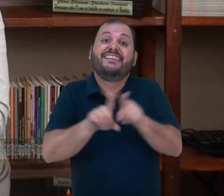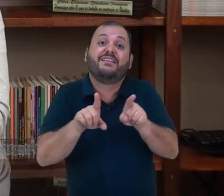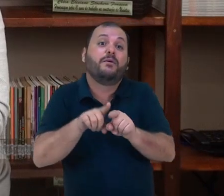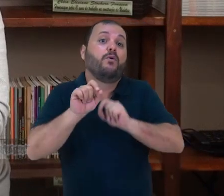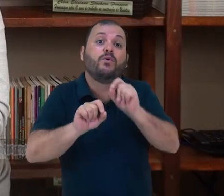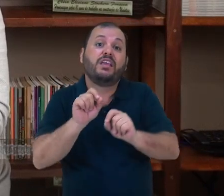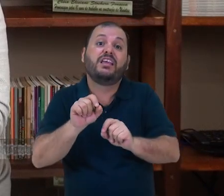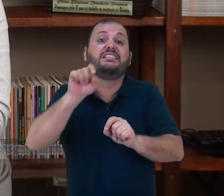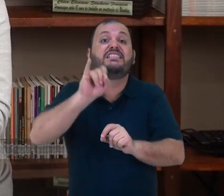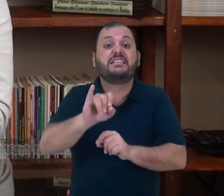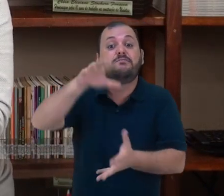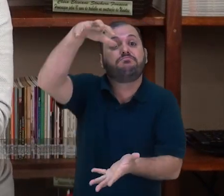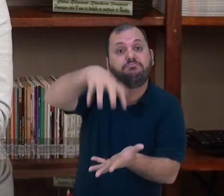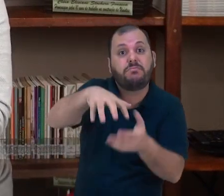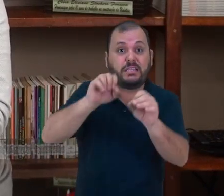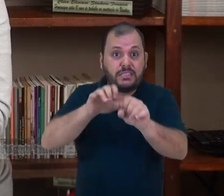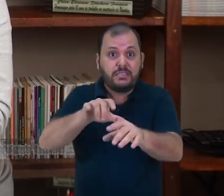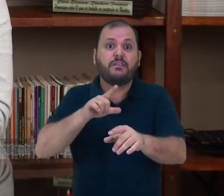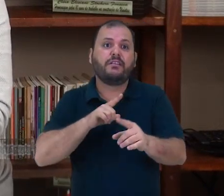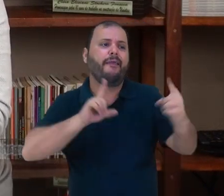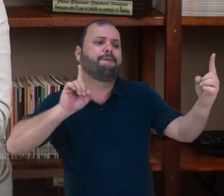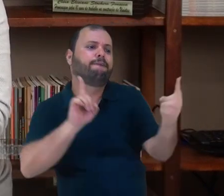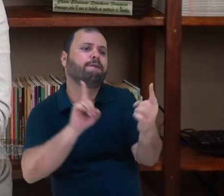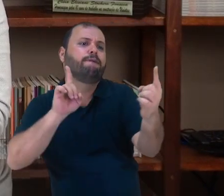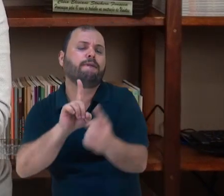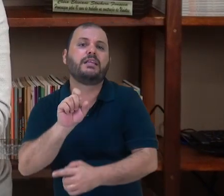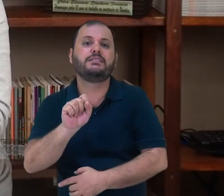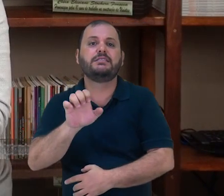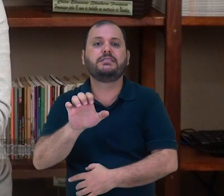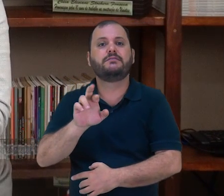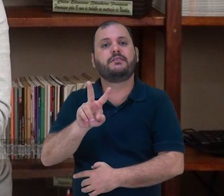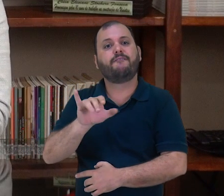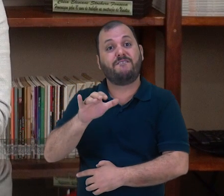atividades FIM da instituição de ensino.